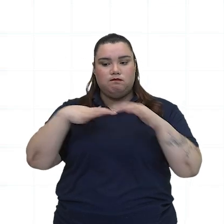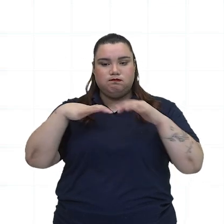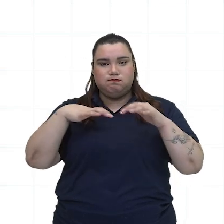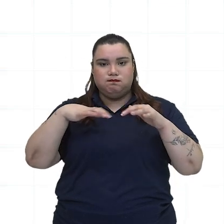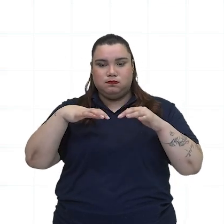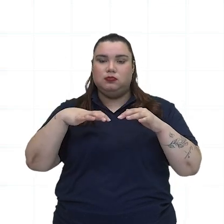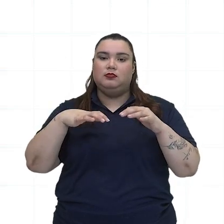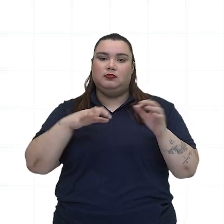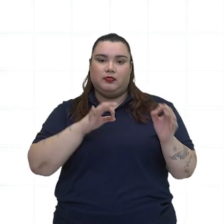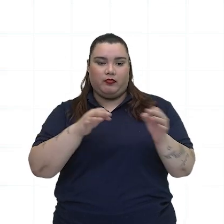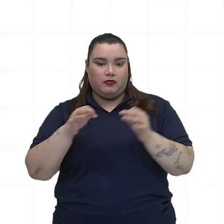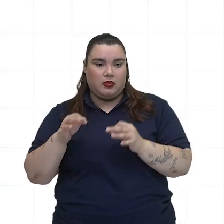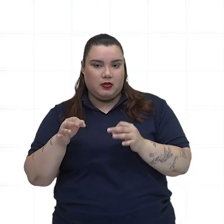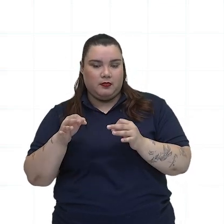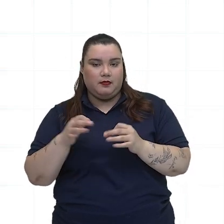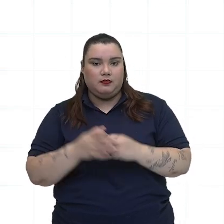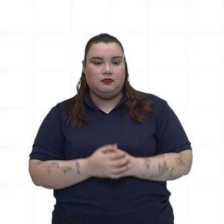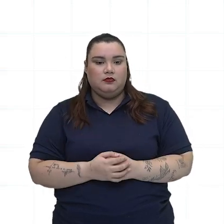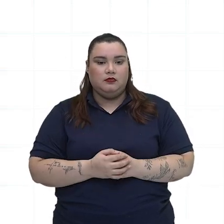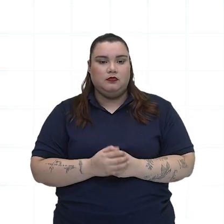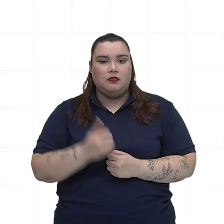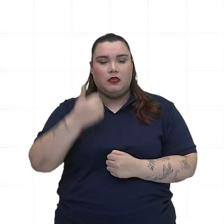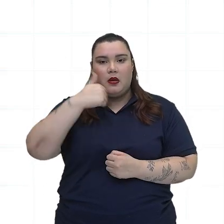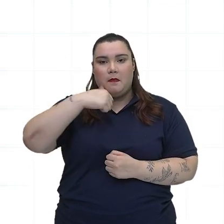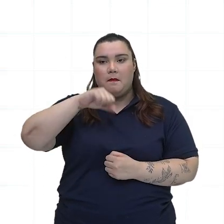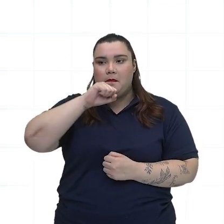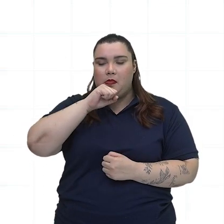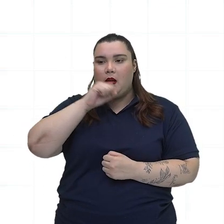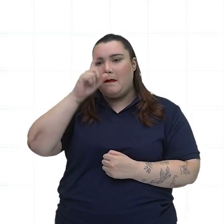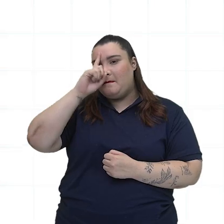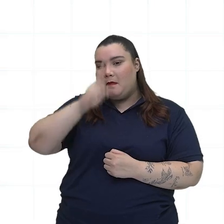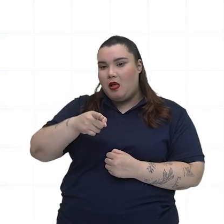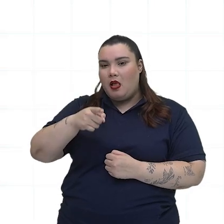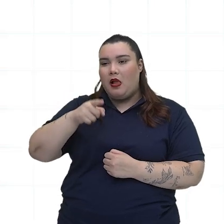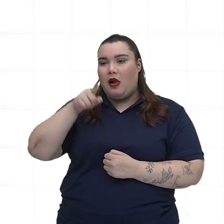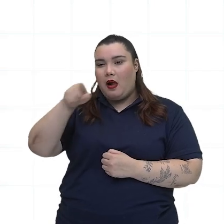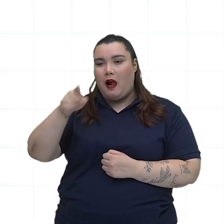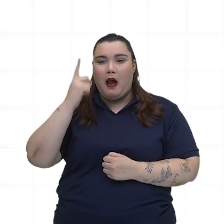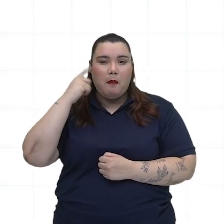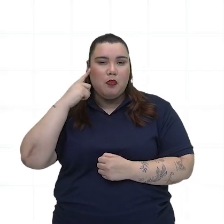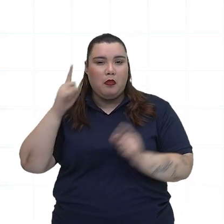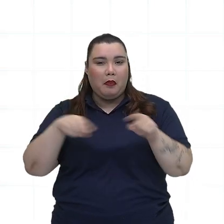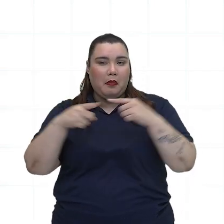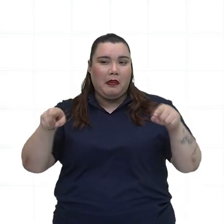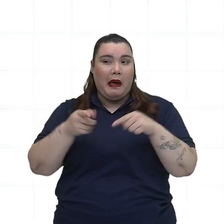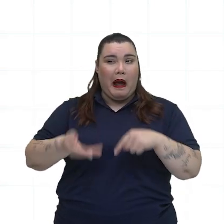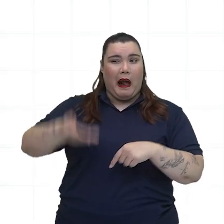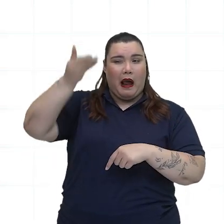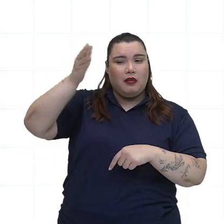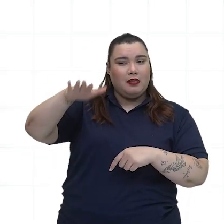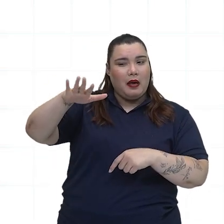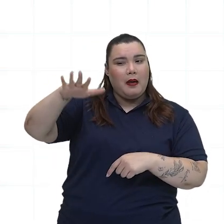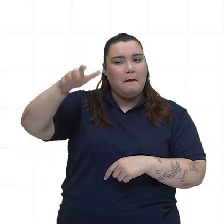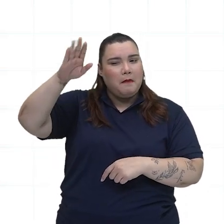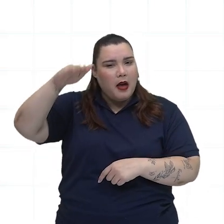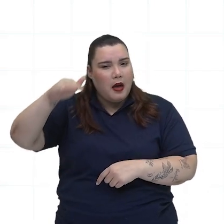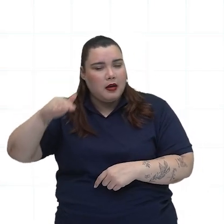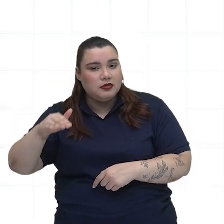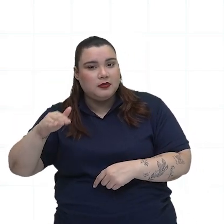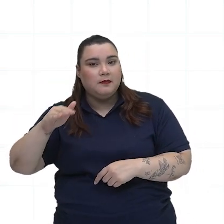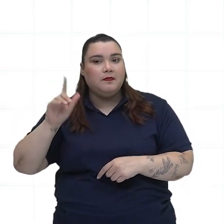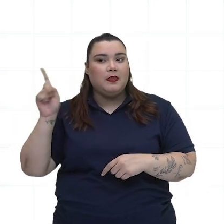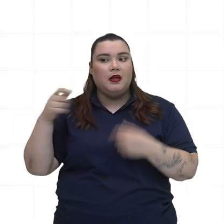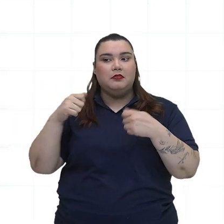Ou seja, quando eu estou falando, quando a nossa mãe fala lá, abaixa que esse som está muito alto, na verdade,